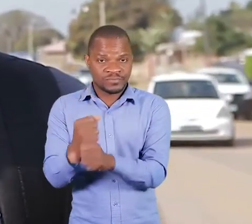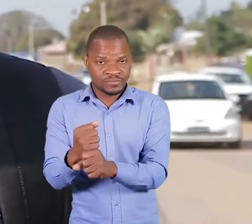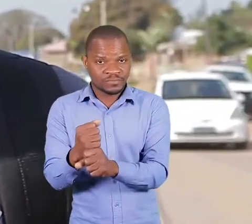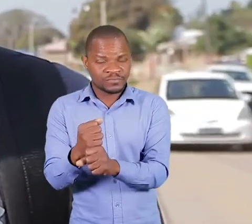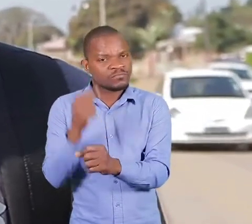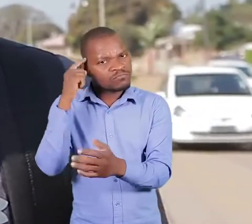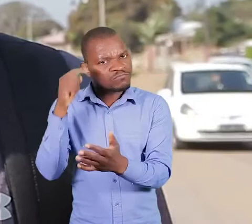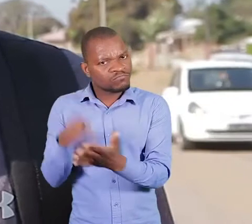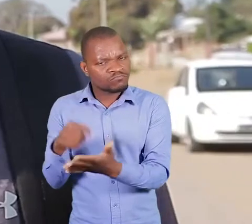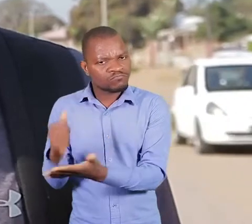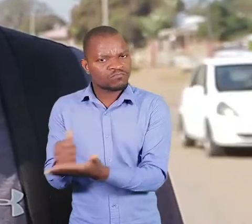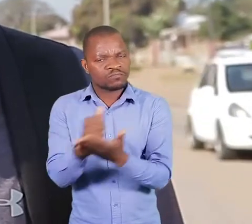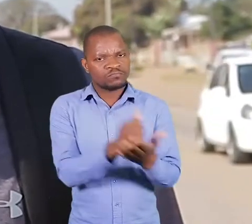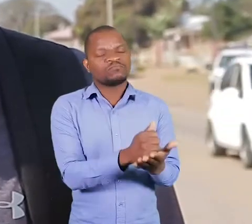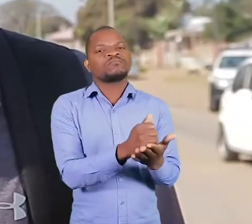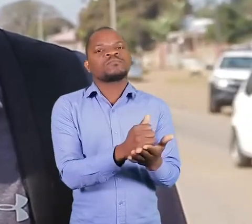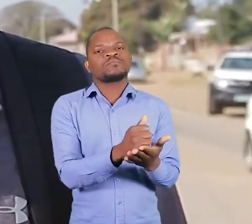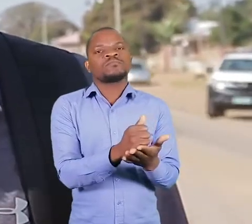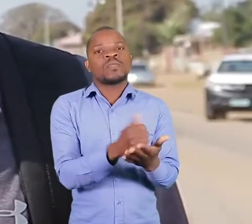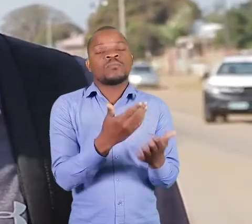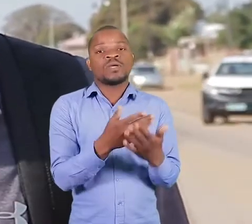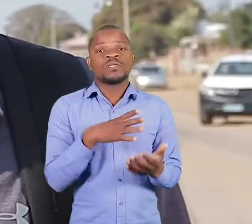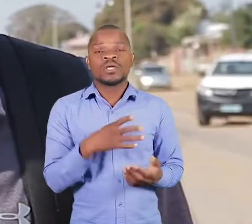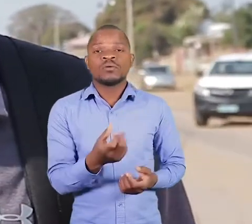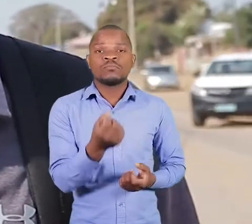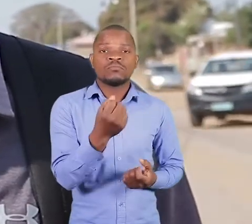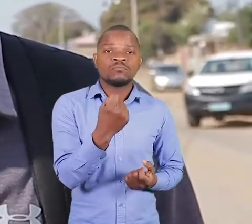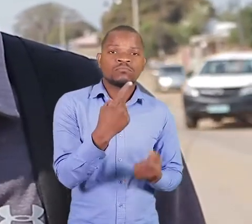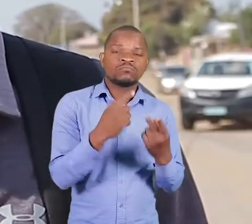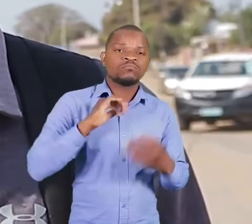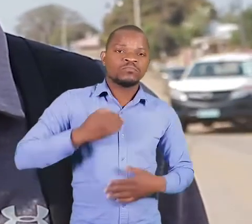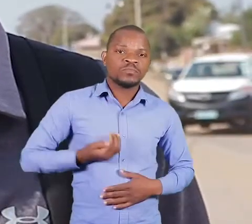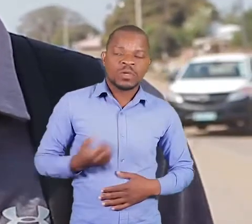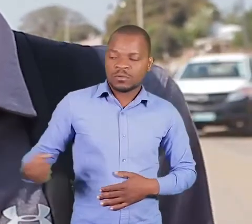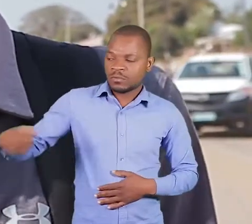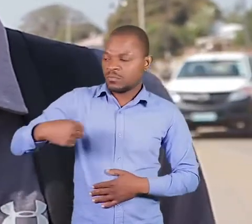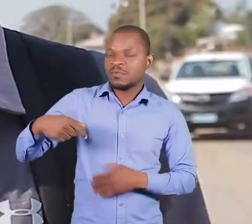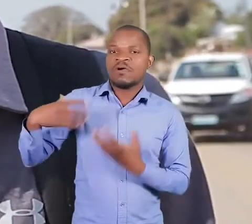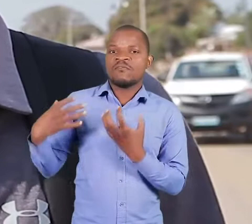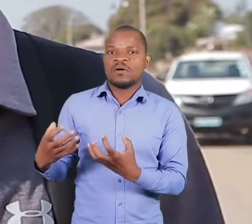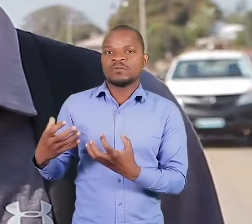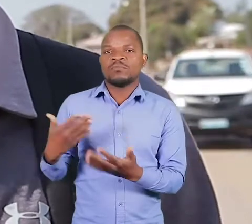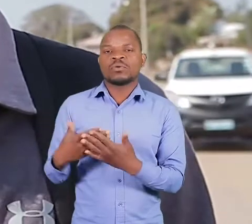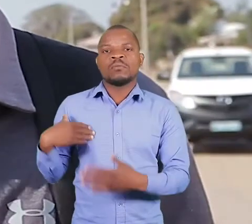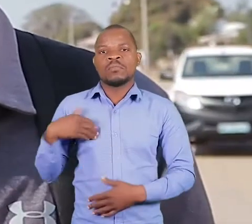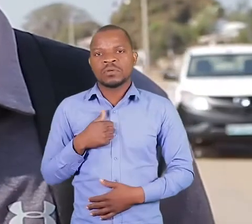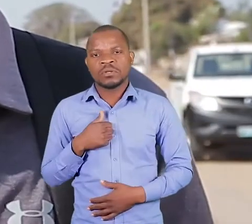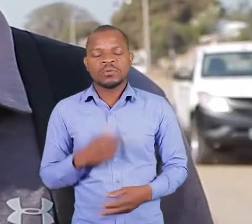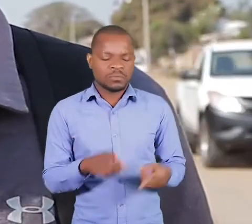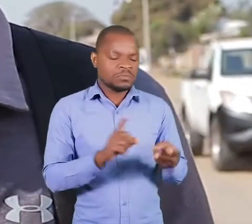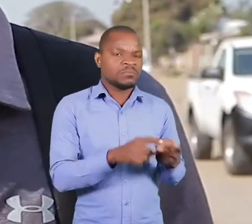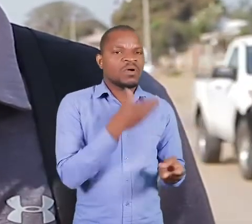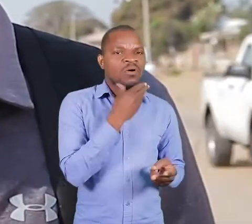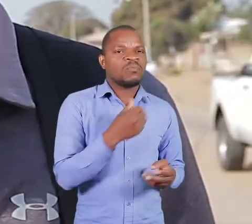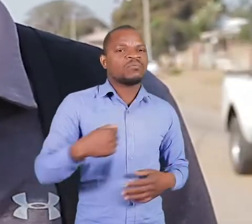seu consumo próprio. Tem algumas pessoas que são, tem algumas mulheres que são viúvas, tem homens também que não têm esposas, tem... Epa, é